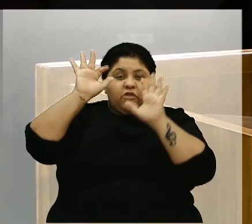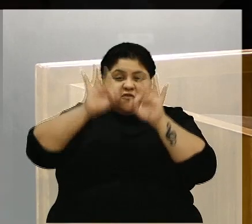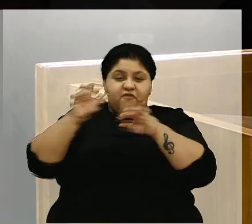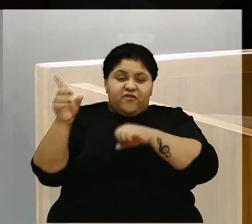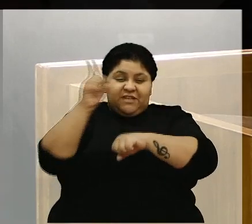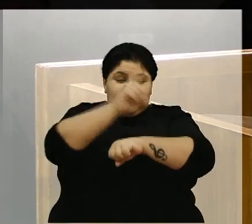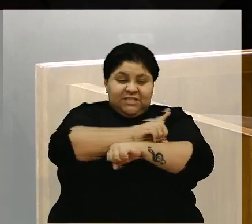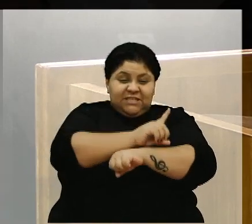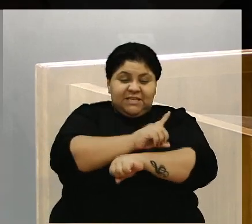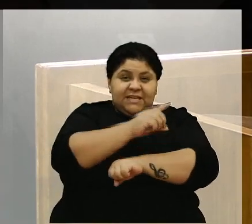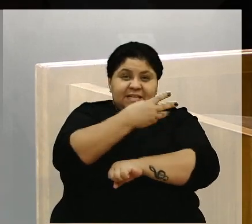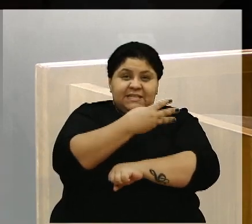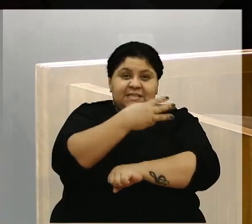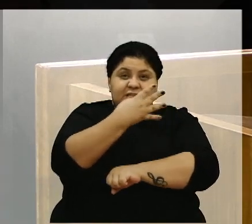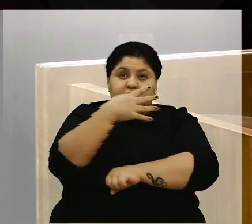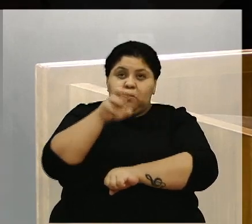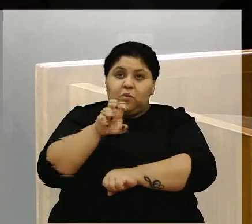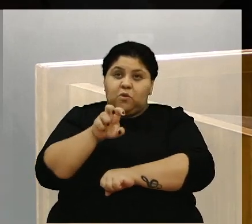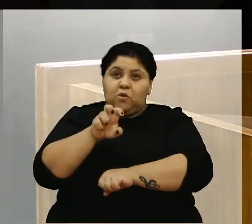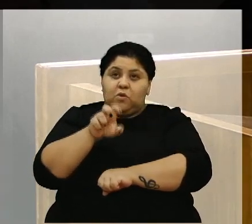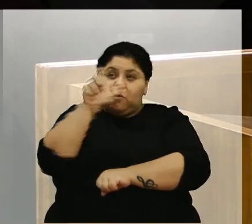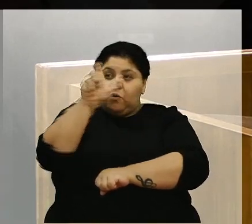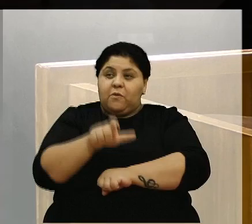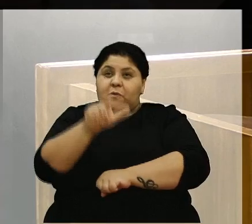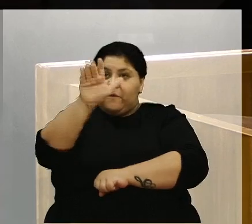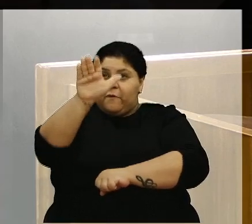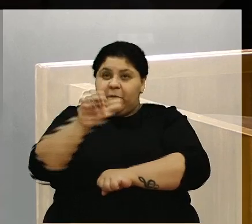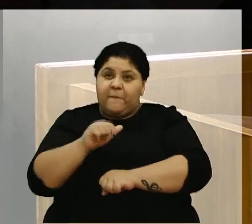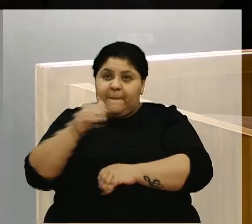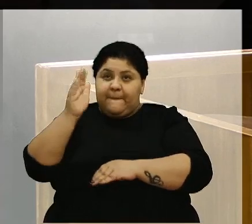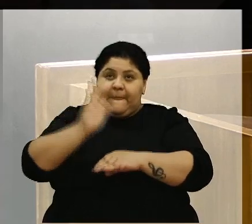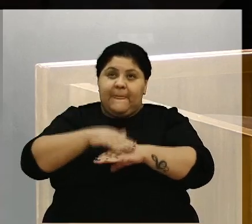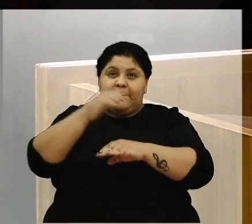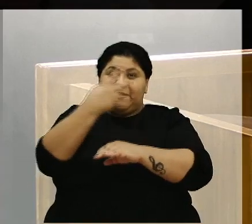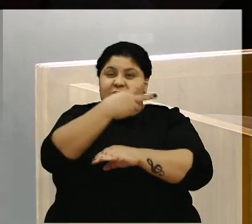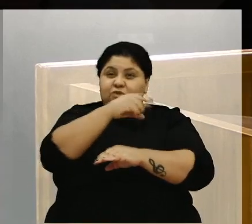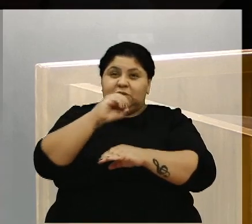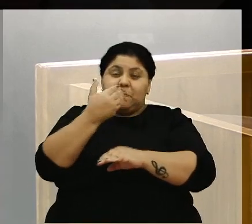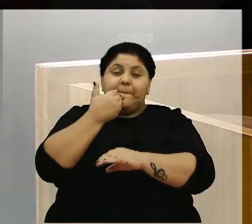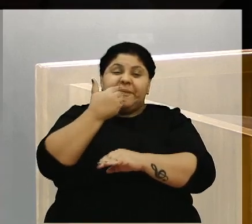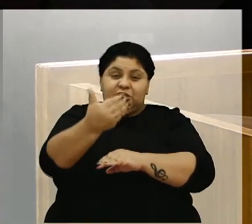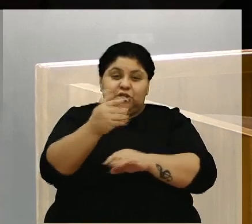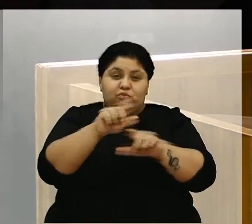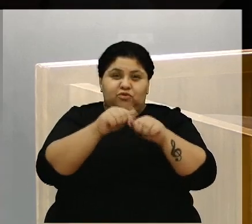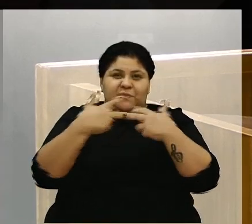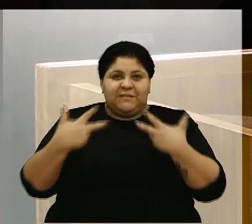345 pessoas chamando, com mais de 200 solicitações de materiais. Então,